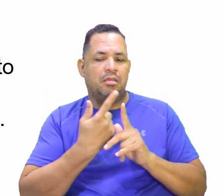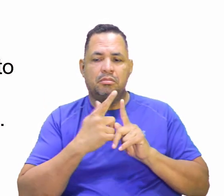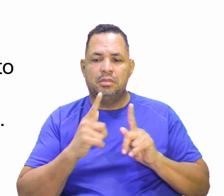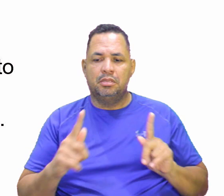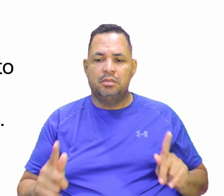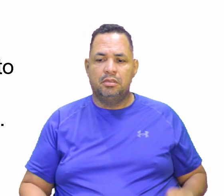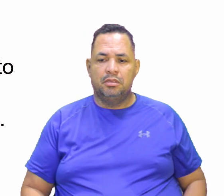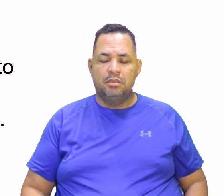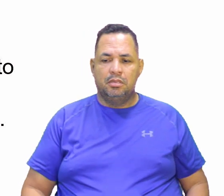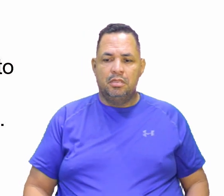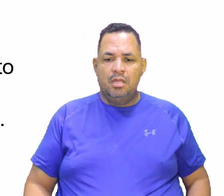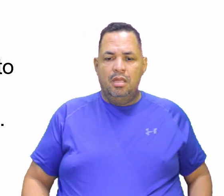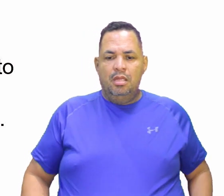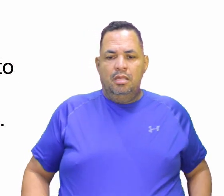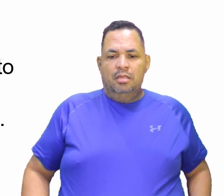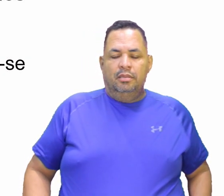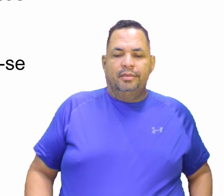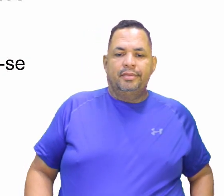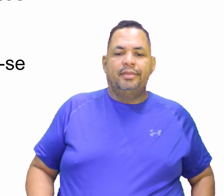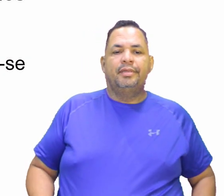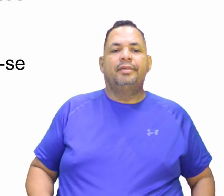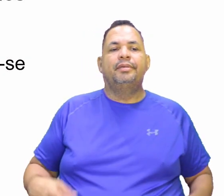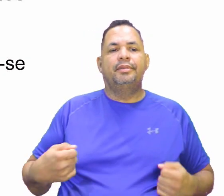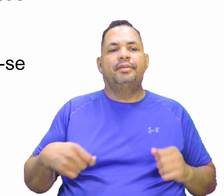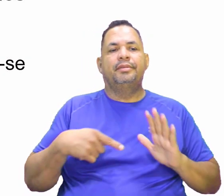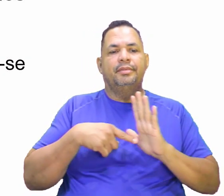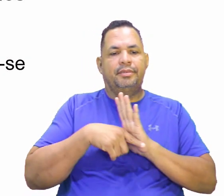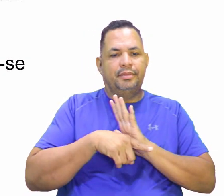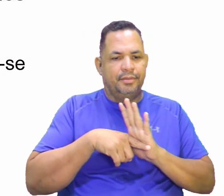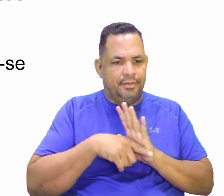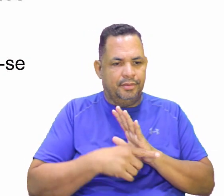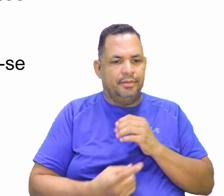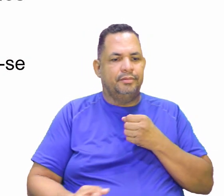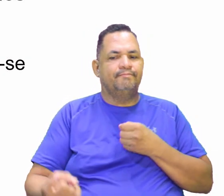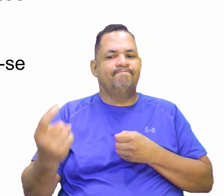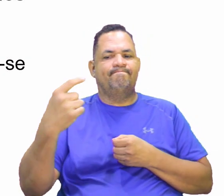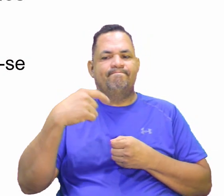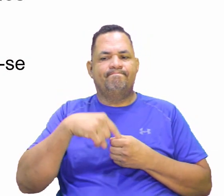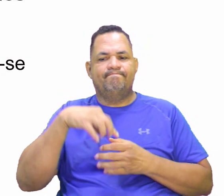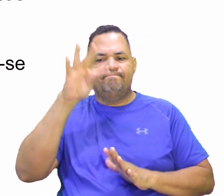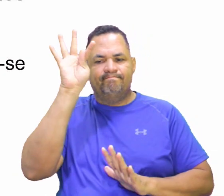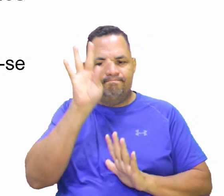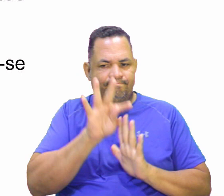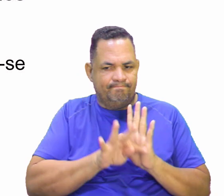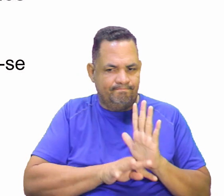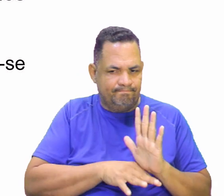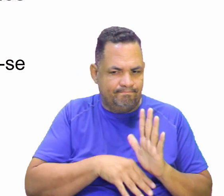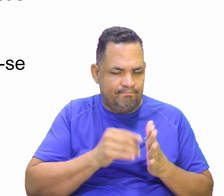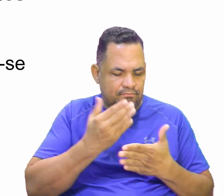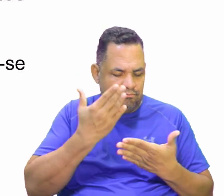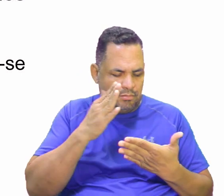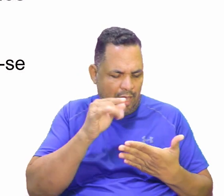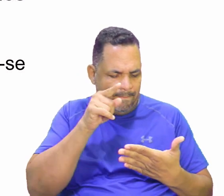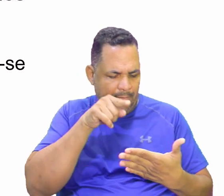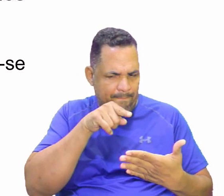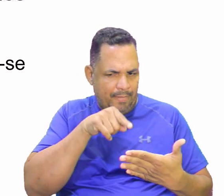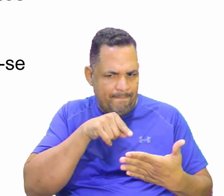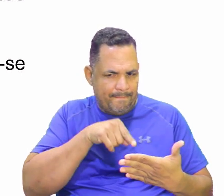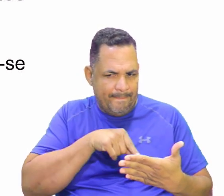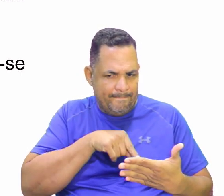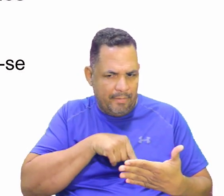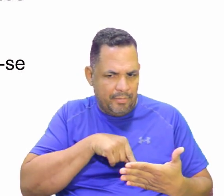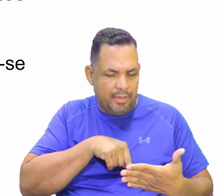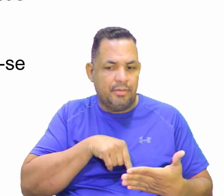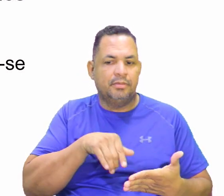gramatical. Então, você teria que analisar aqui cada texto, né? Mas se olhe,